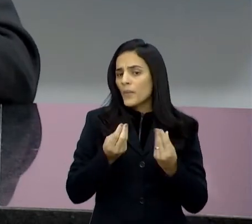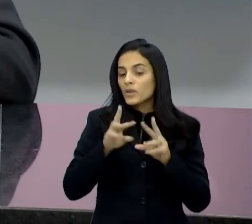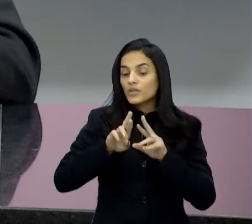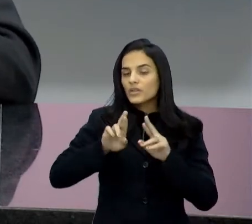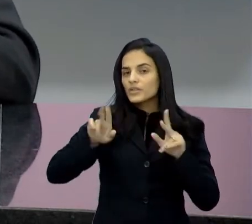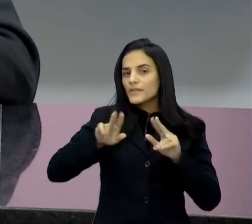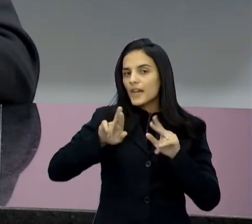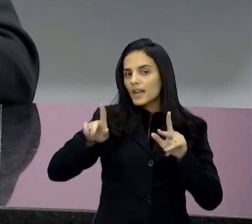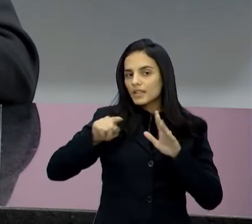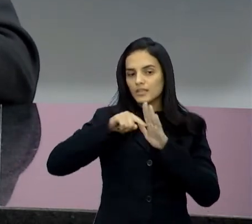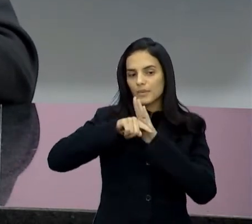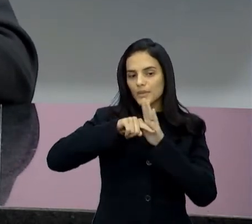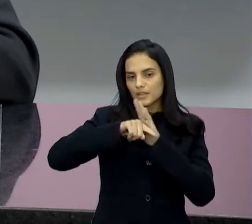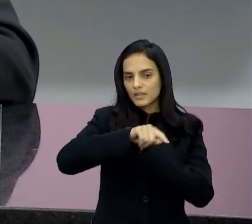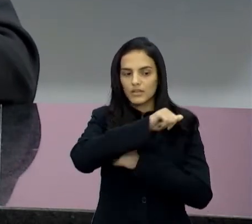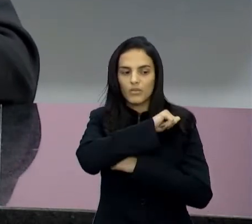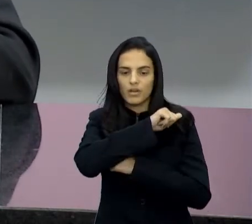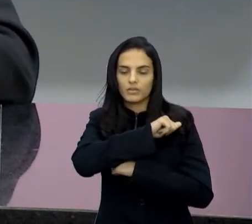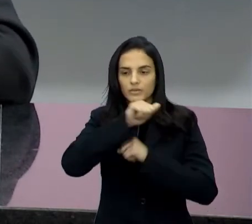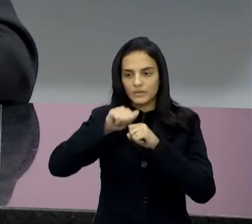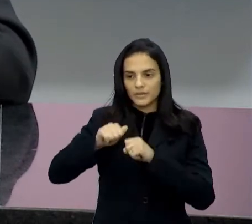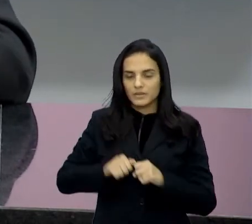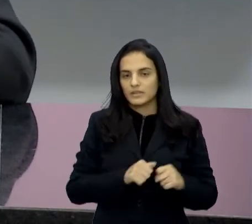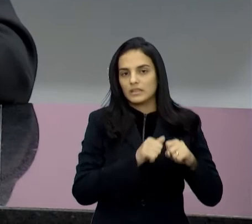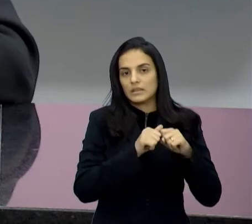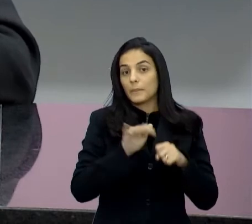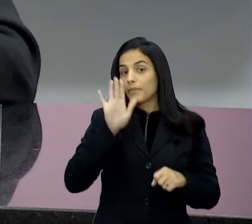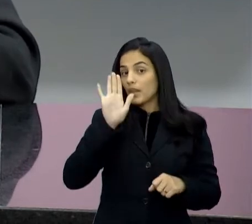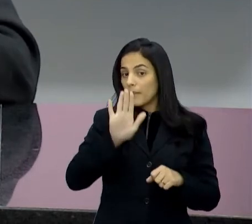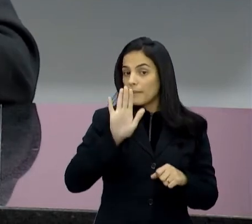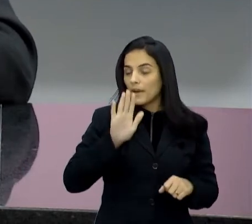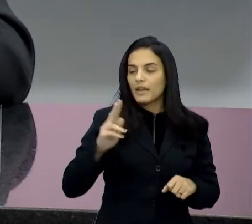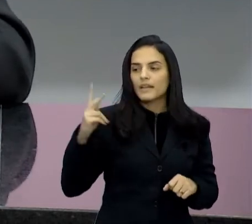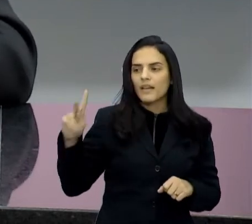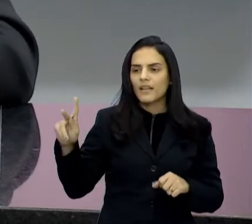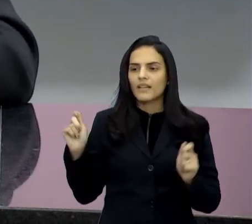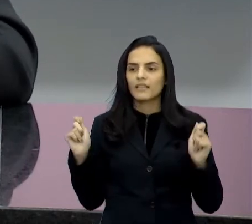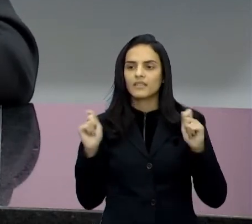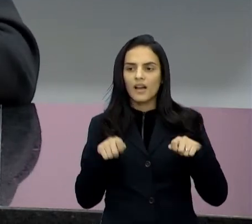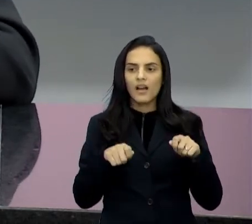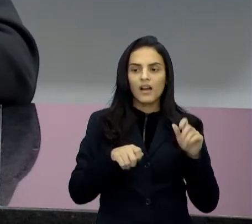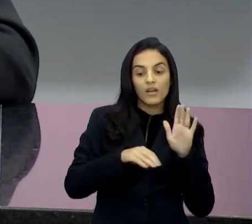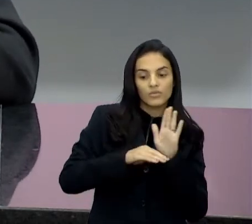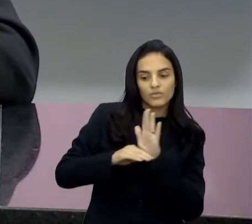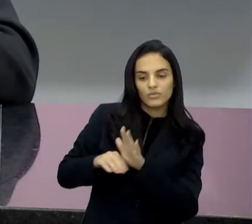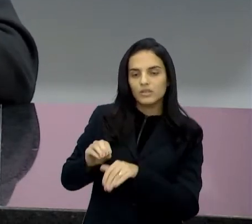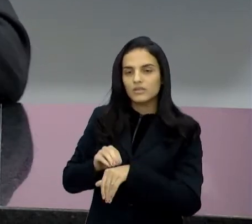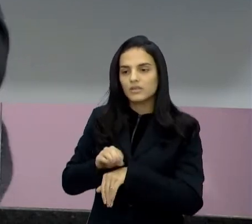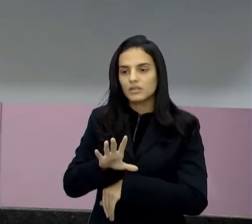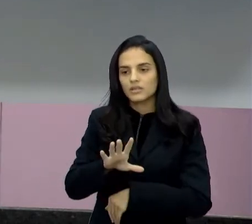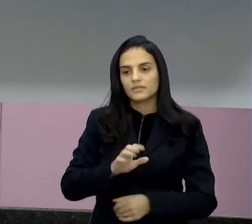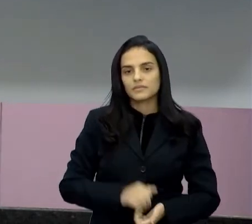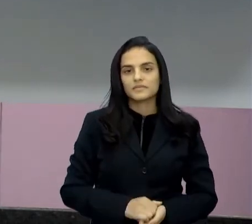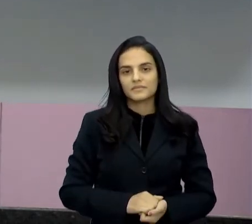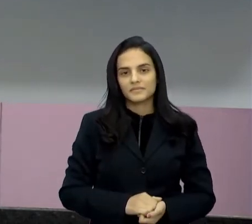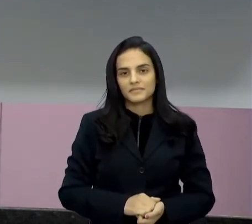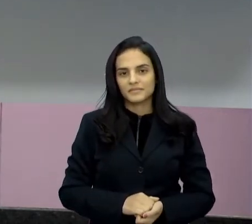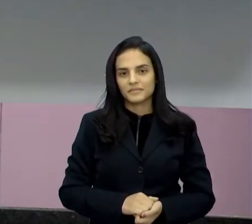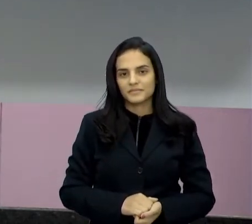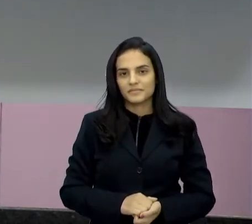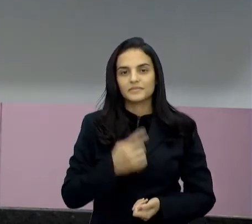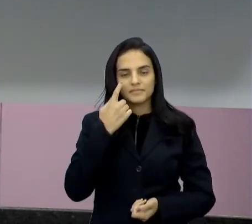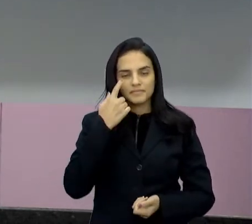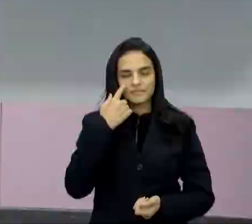da pesquisa que os estudantes vão fazer, tá? Mas ela serve de orientação, tudo bem? Então, bora lá para a